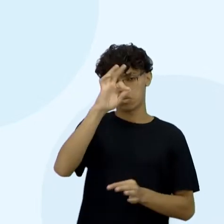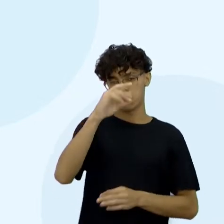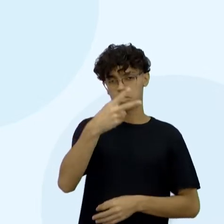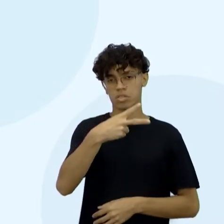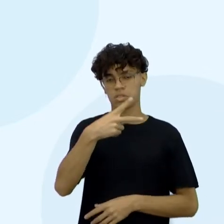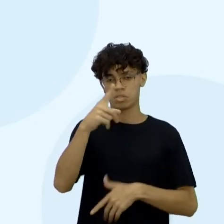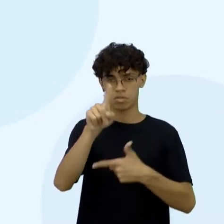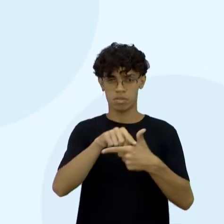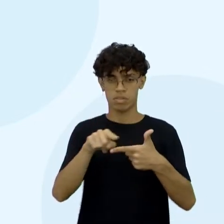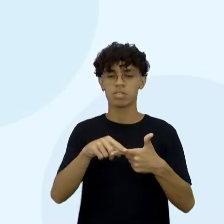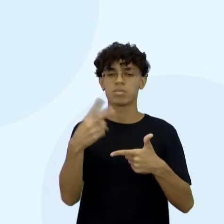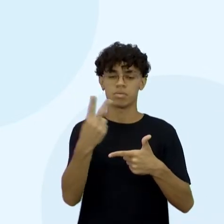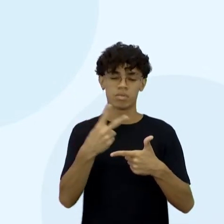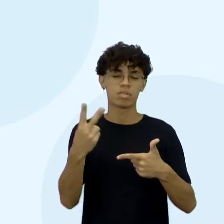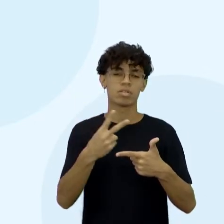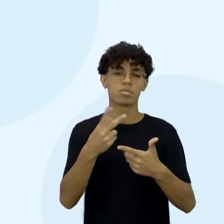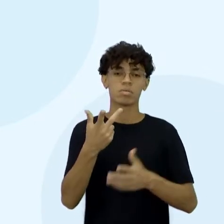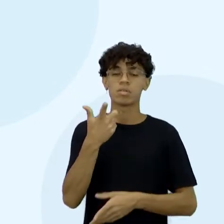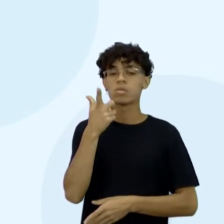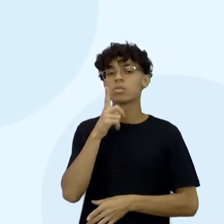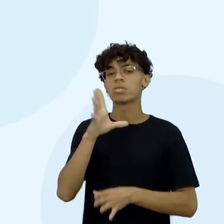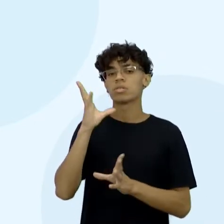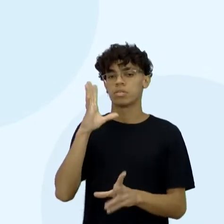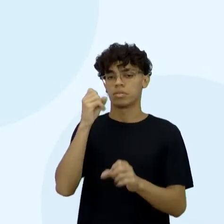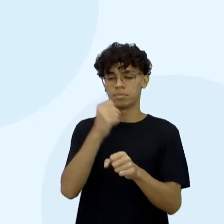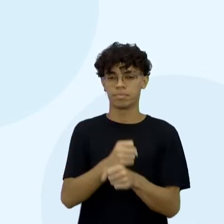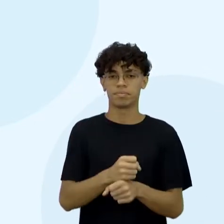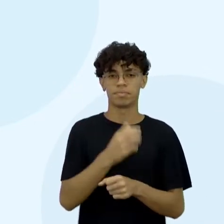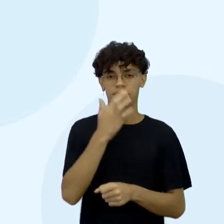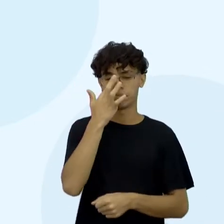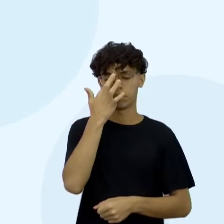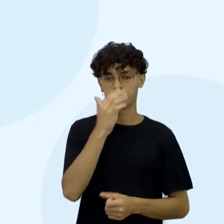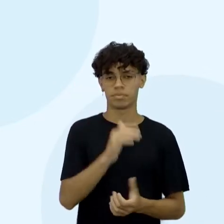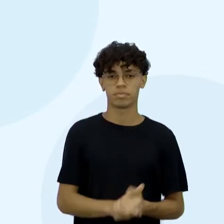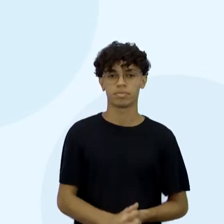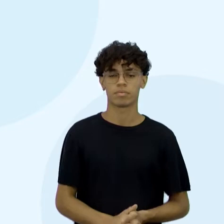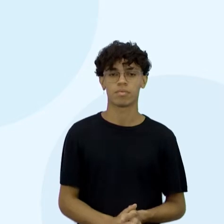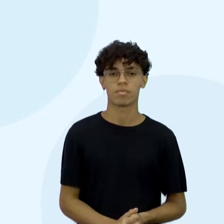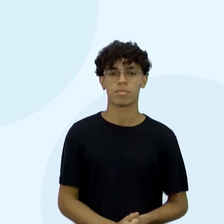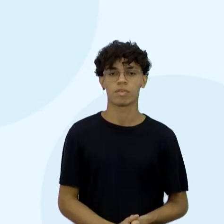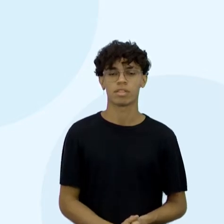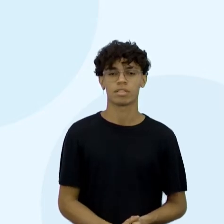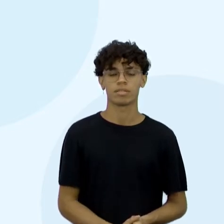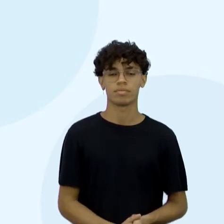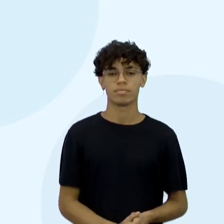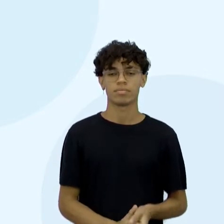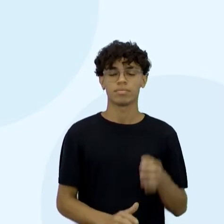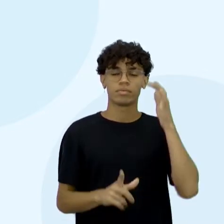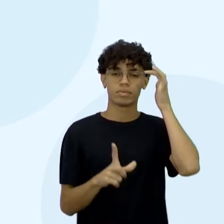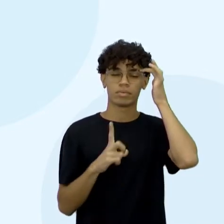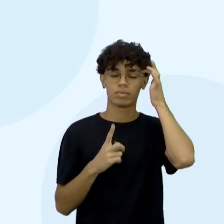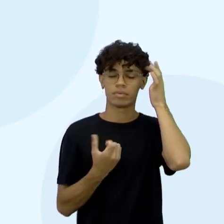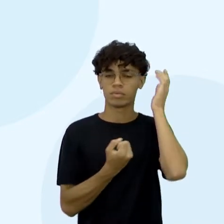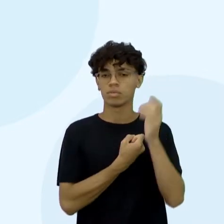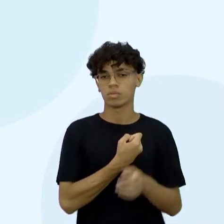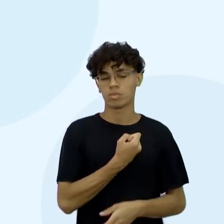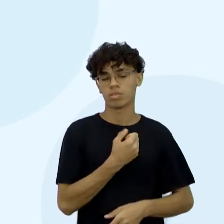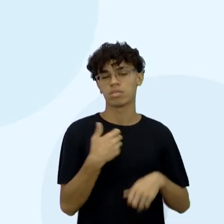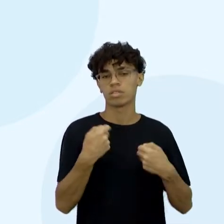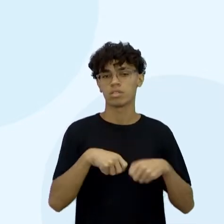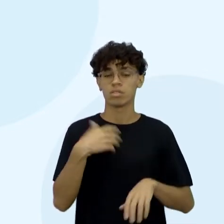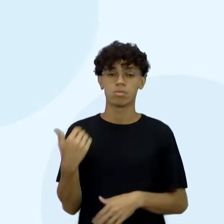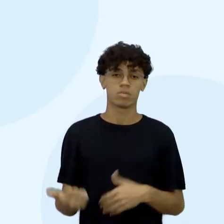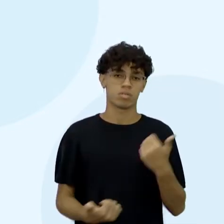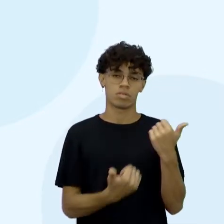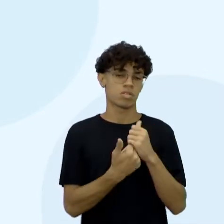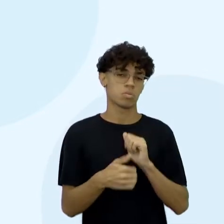Então, o espaço aqui vai ser dado pelo cálculo dessa área. Se tivesse números, bastava substituir por números.